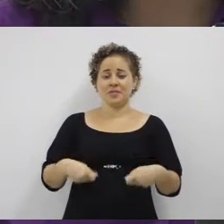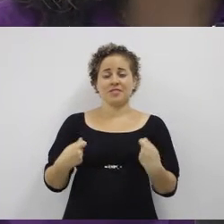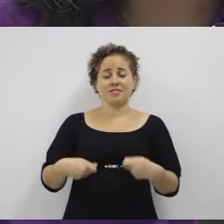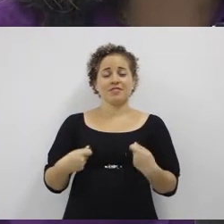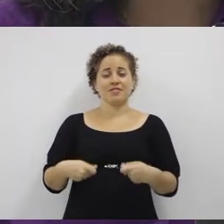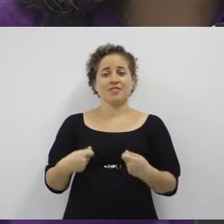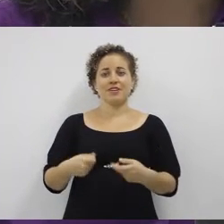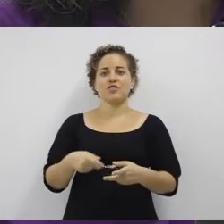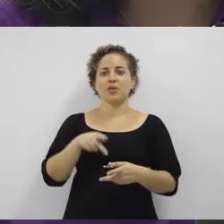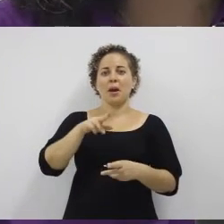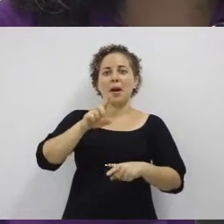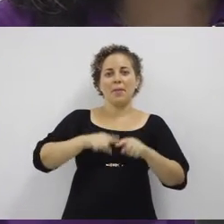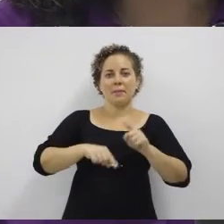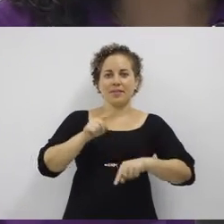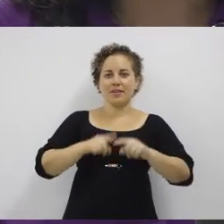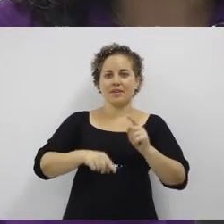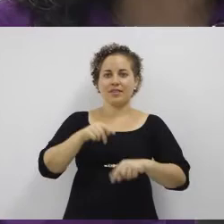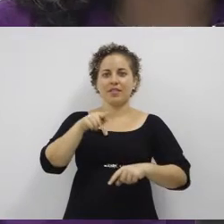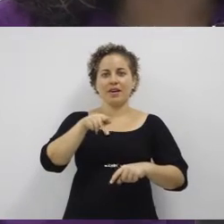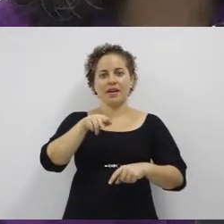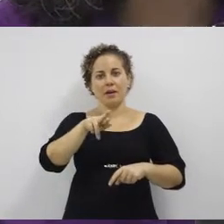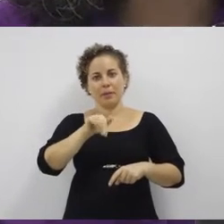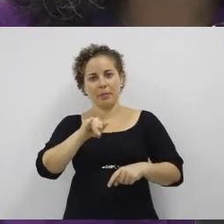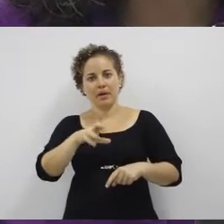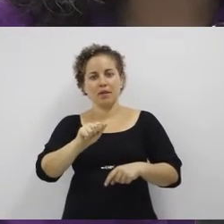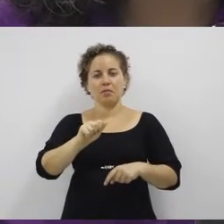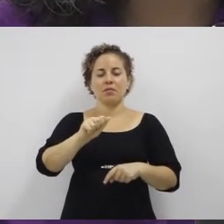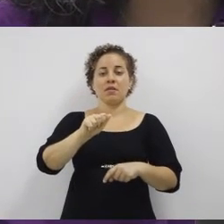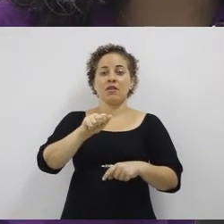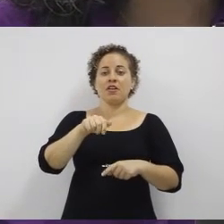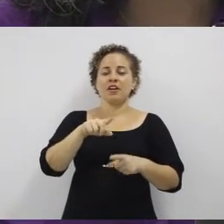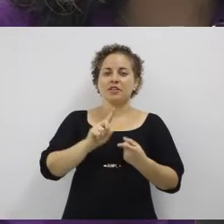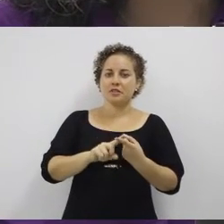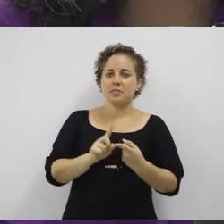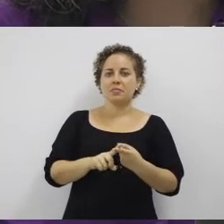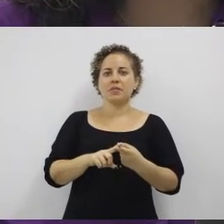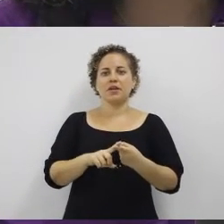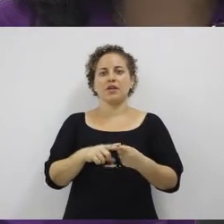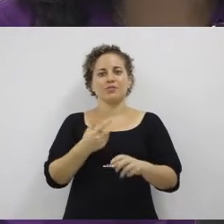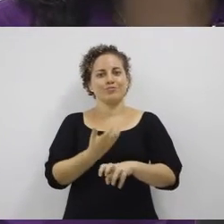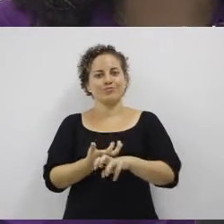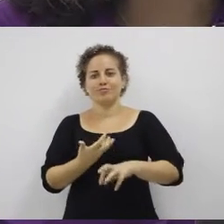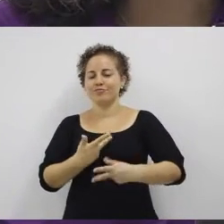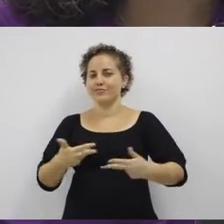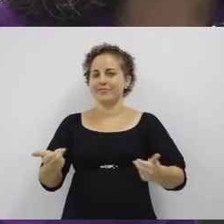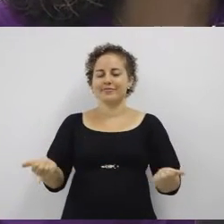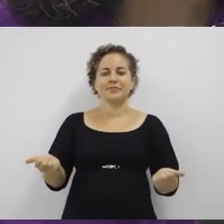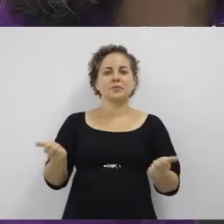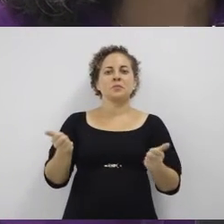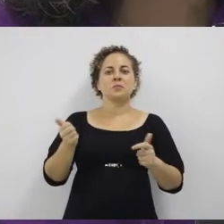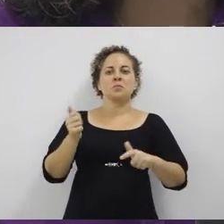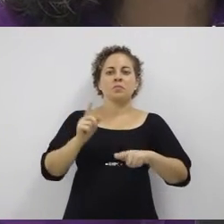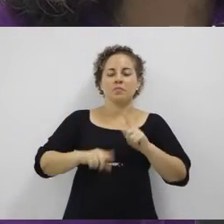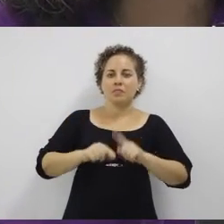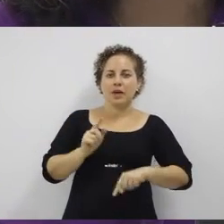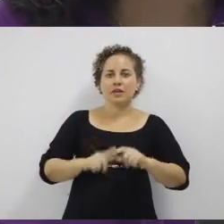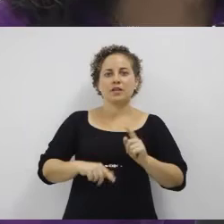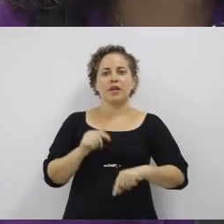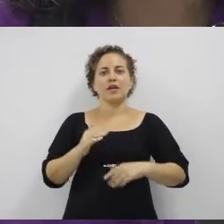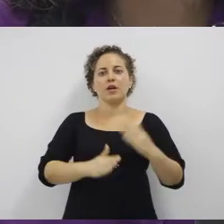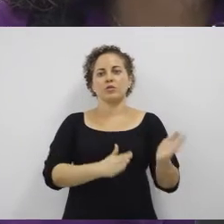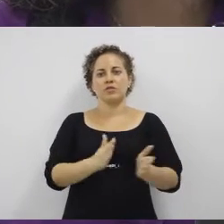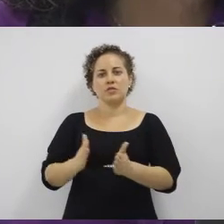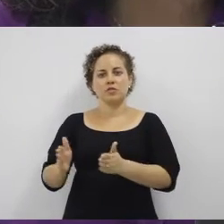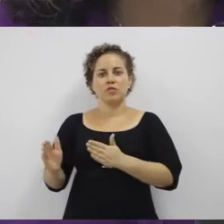como matérias-primas e até mesmo equipamentos, além de também responder pela coordenação dos processos de desenvolvimento de